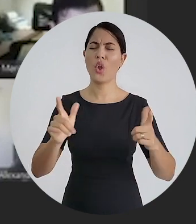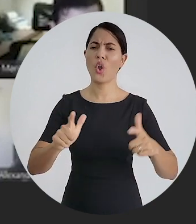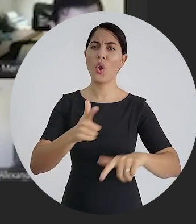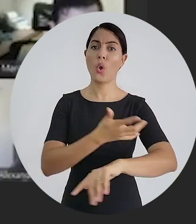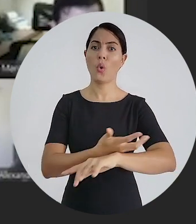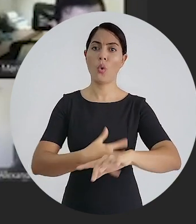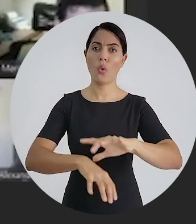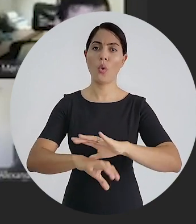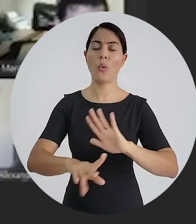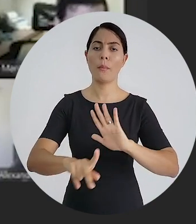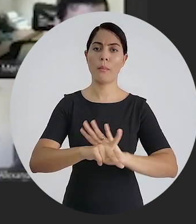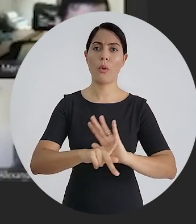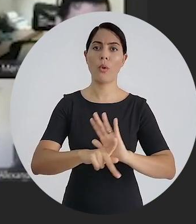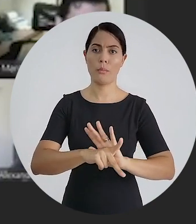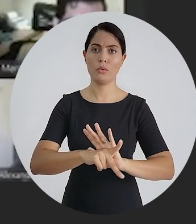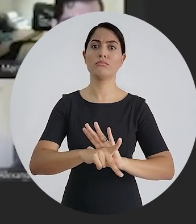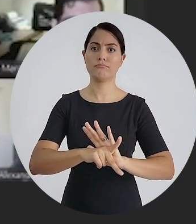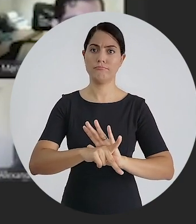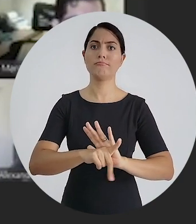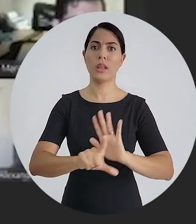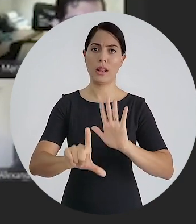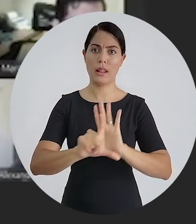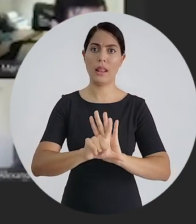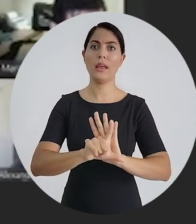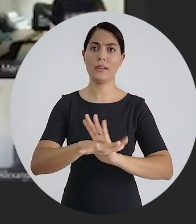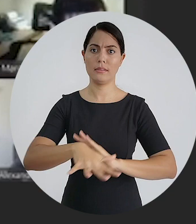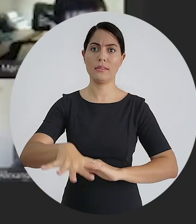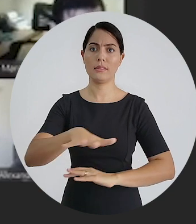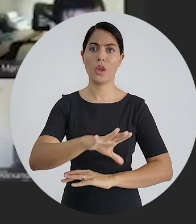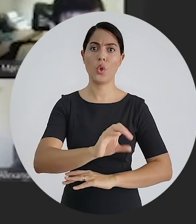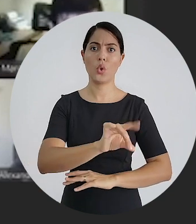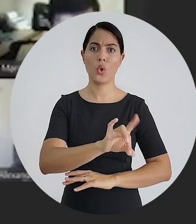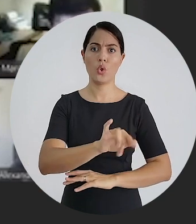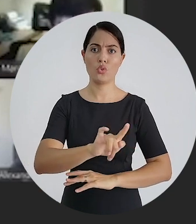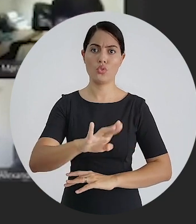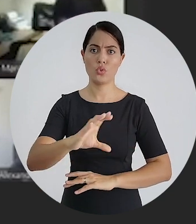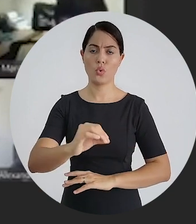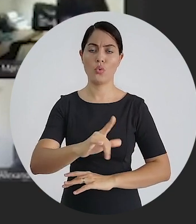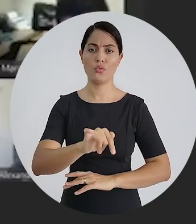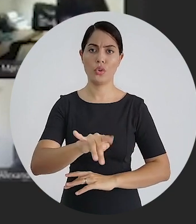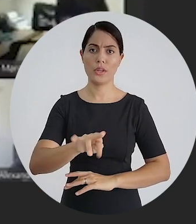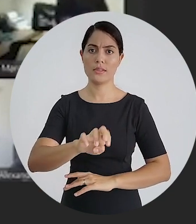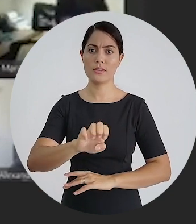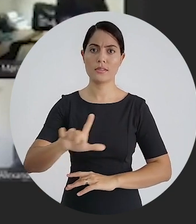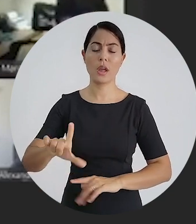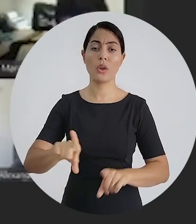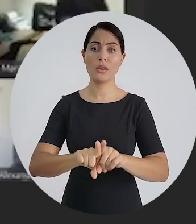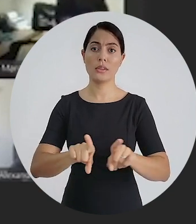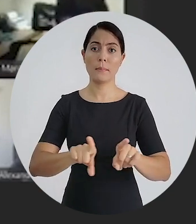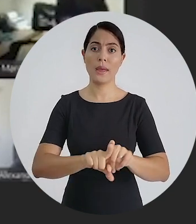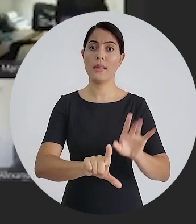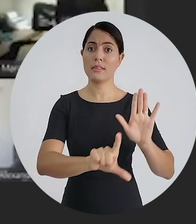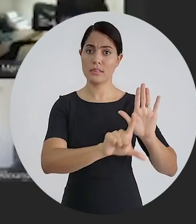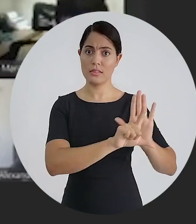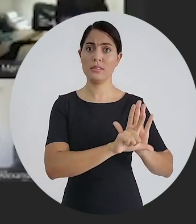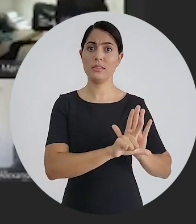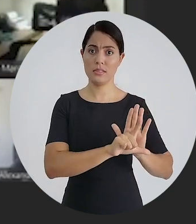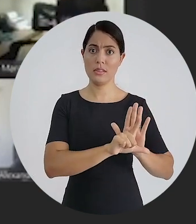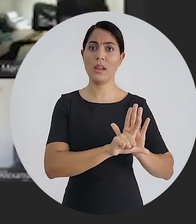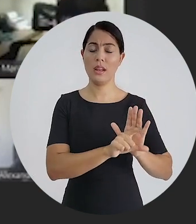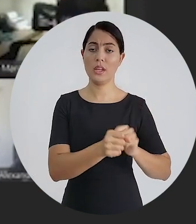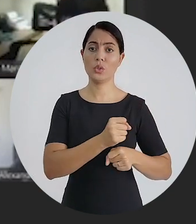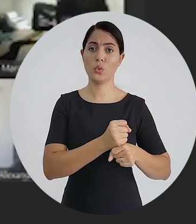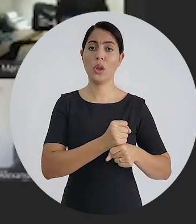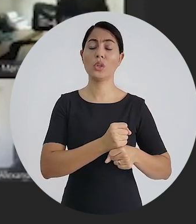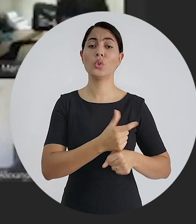e artigos 2º, parágrafo único, 5º e 17 da Lei 11.428 de 2006,